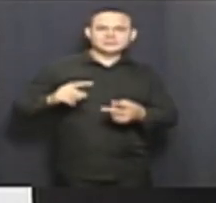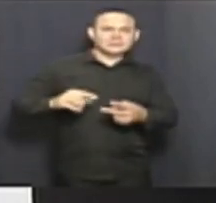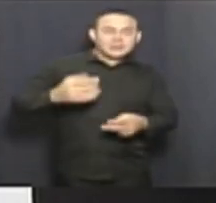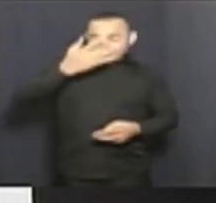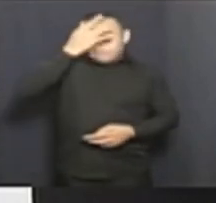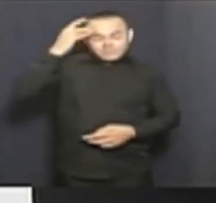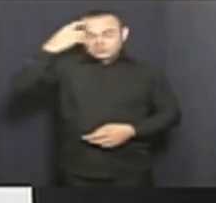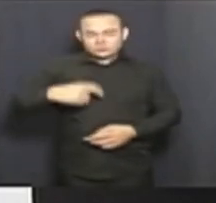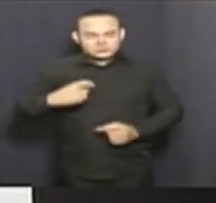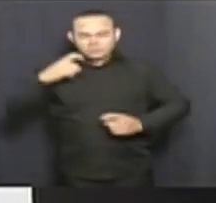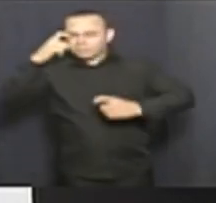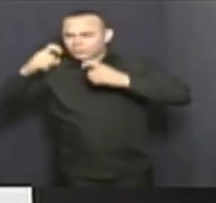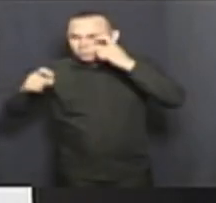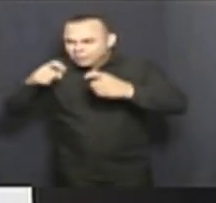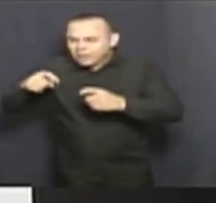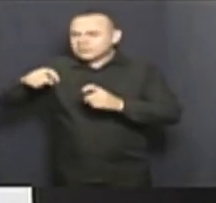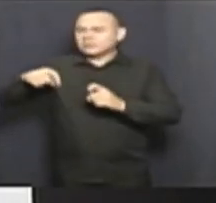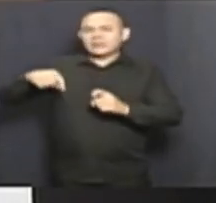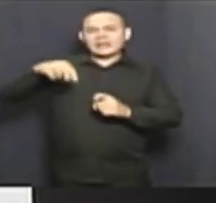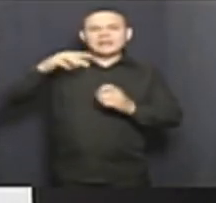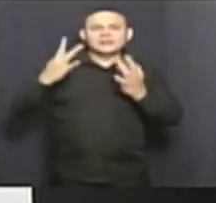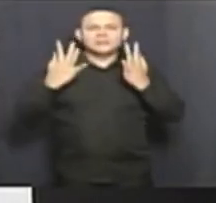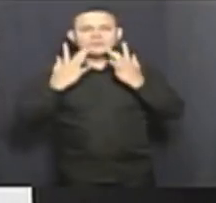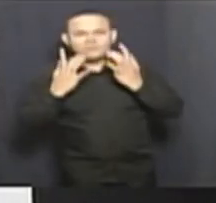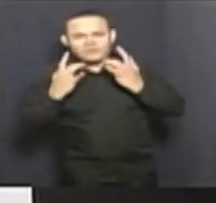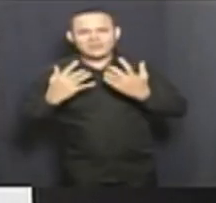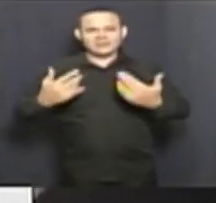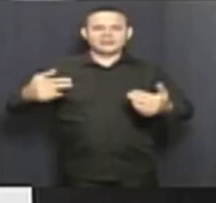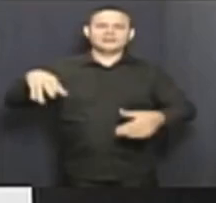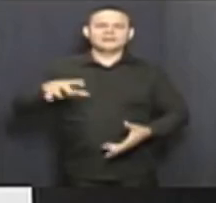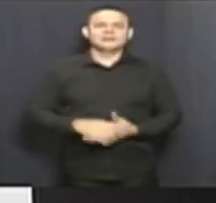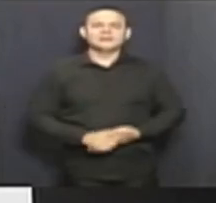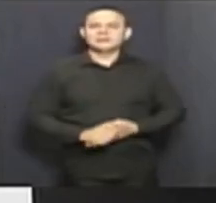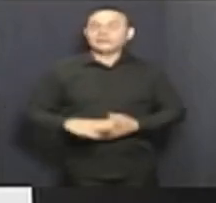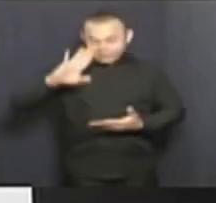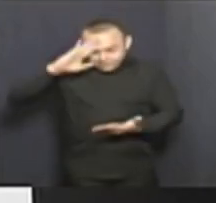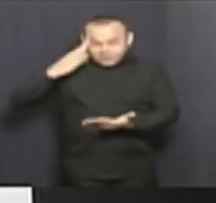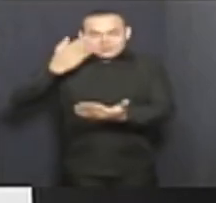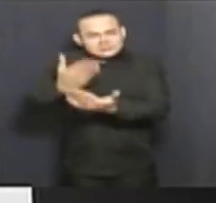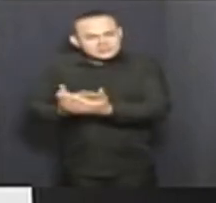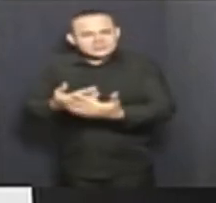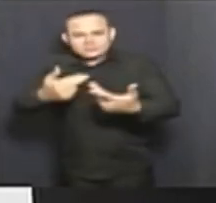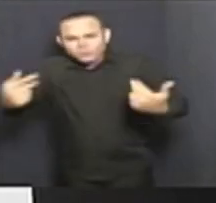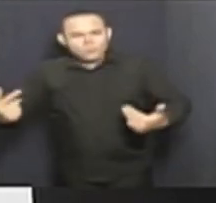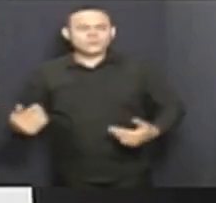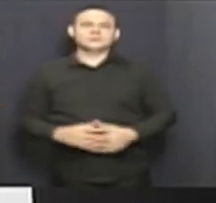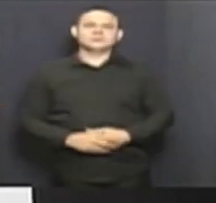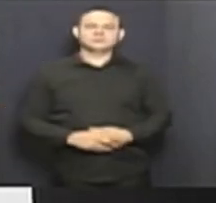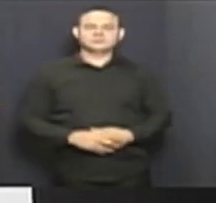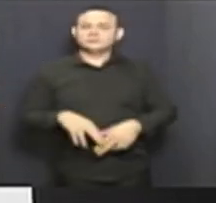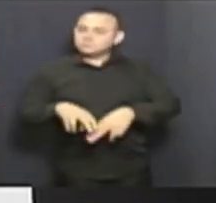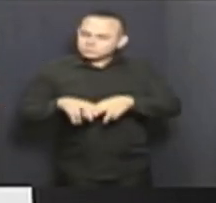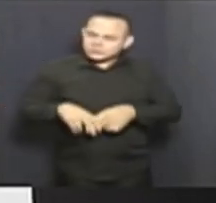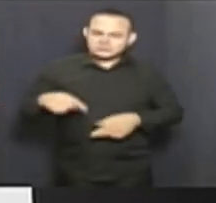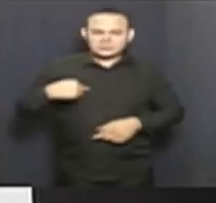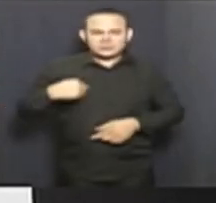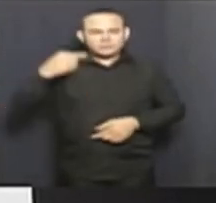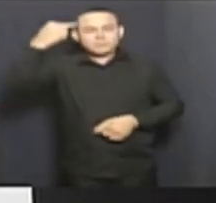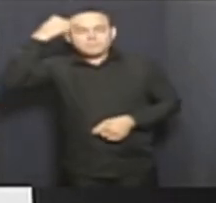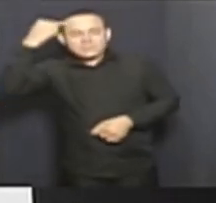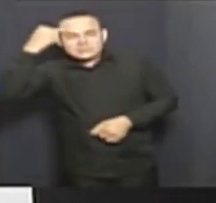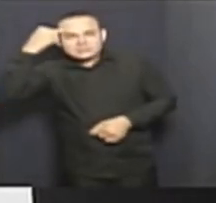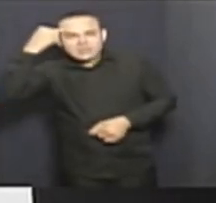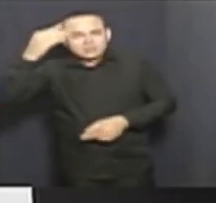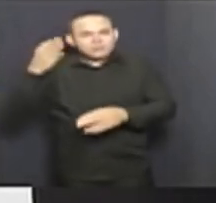novela assistindo acreditando nesse monte de baboseira eu acho até que vou entrar com uma representação